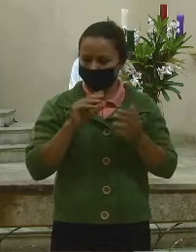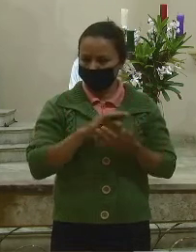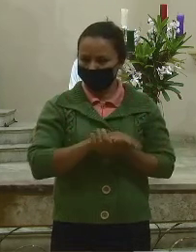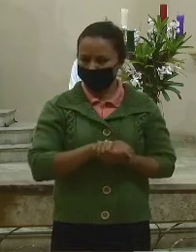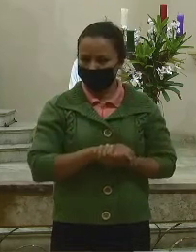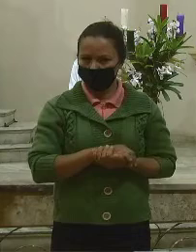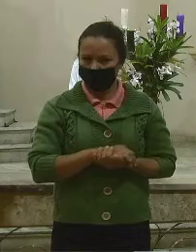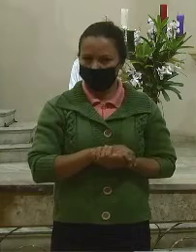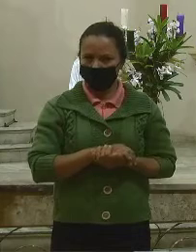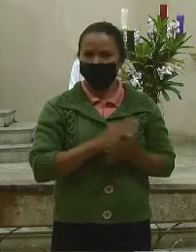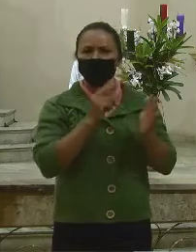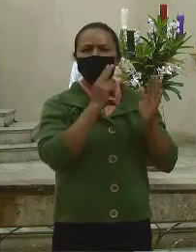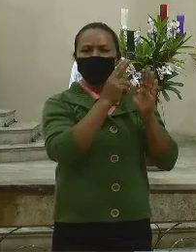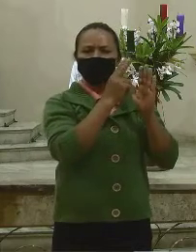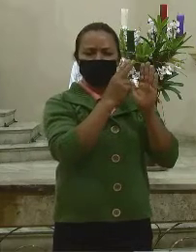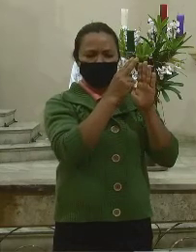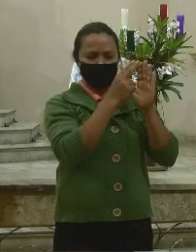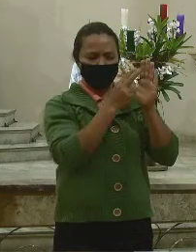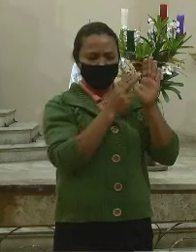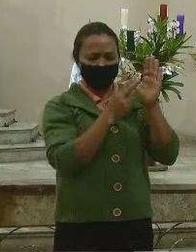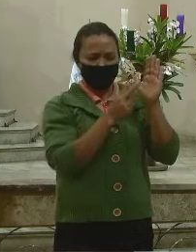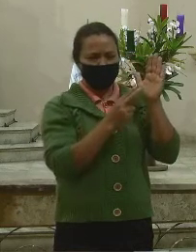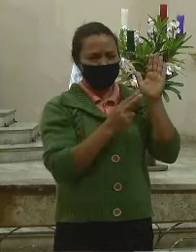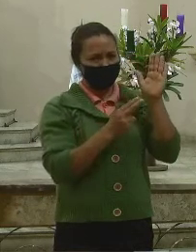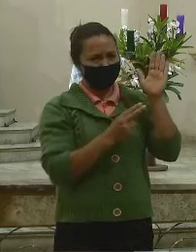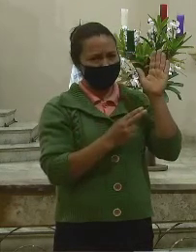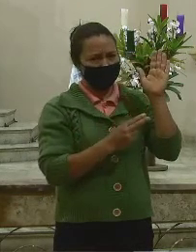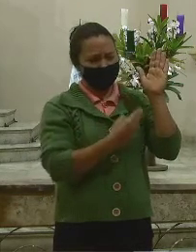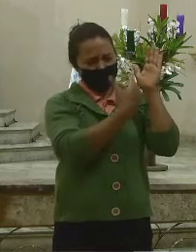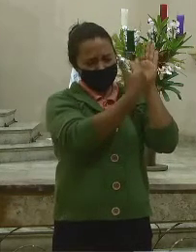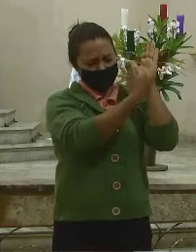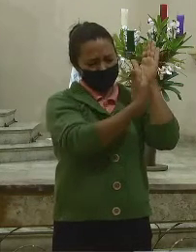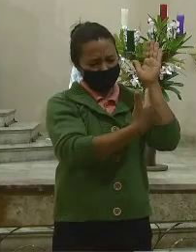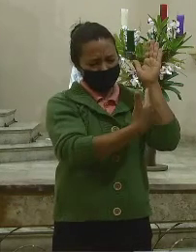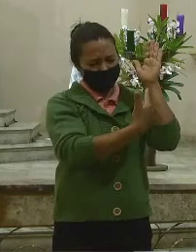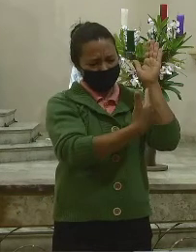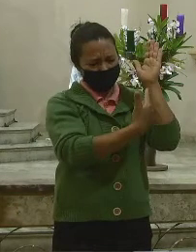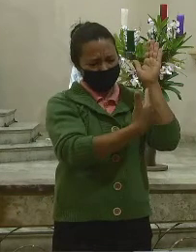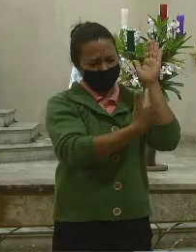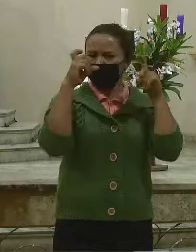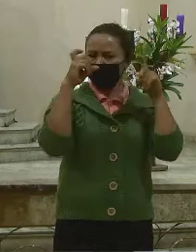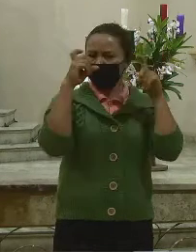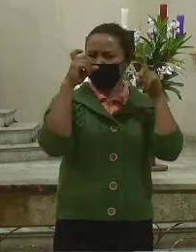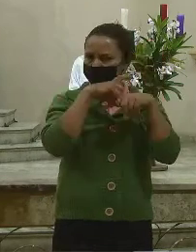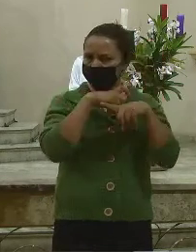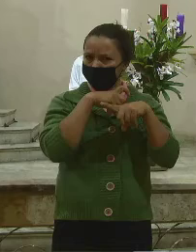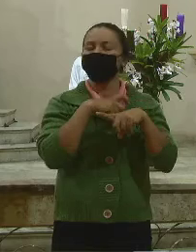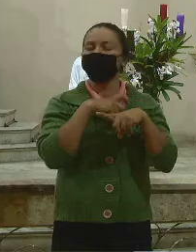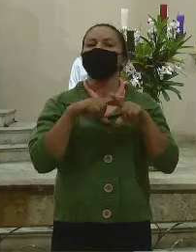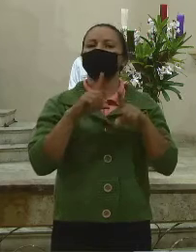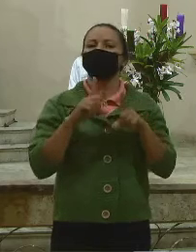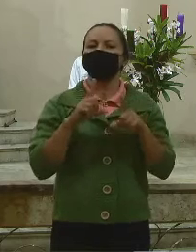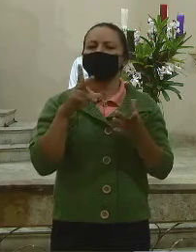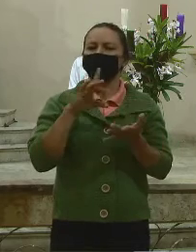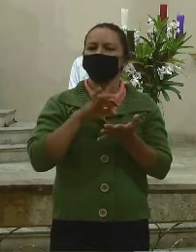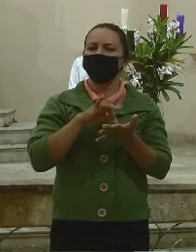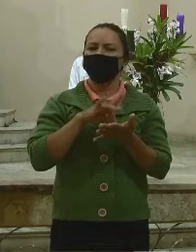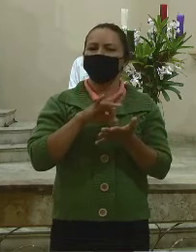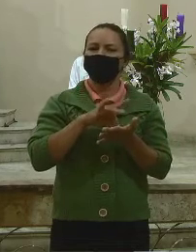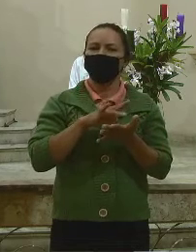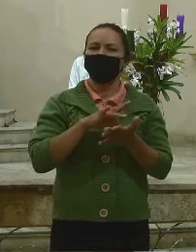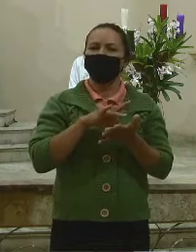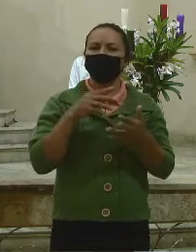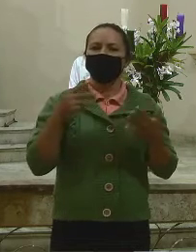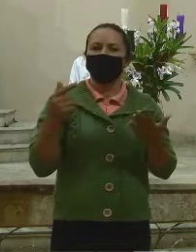Com tantos nomes difíceis, com tantos estrangeiros que para cá vieram, mas na verdade,